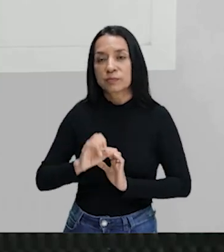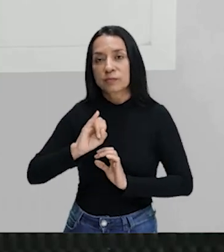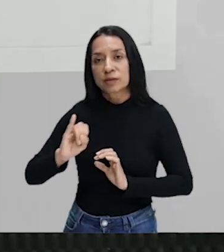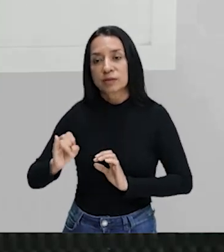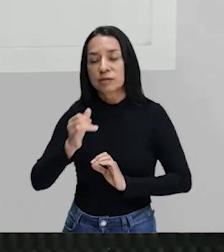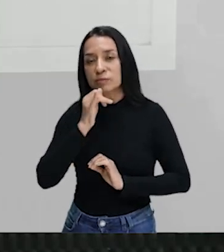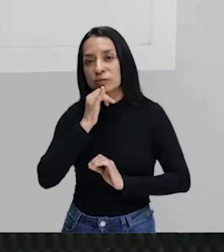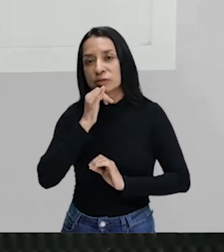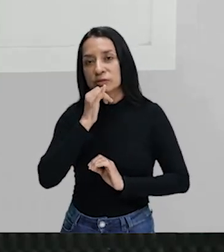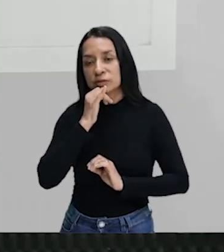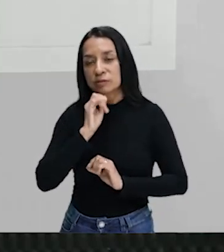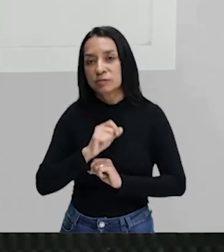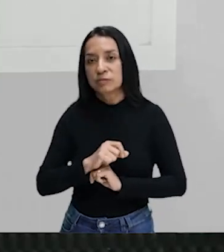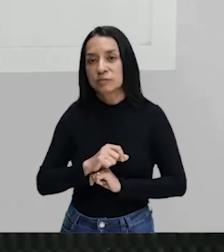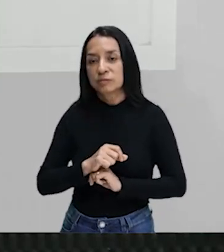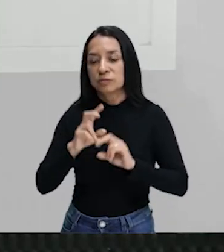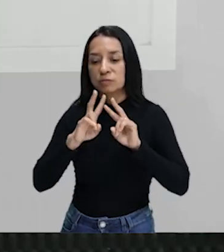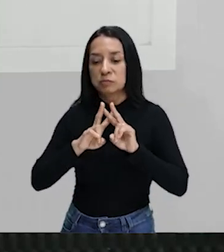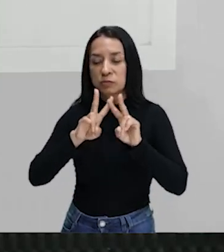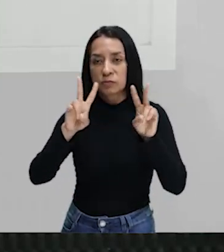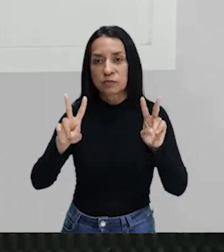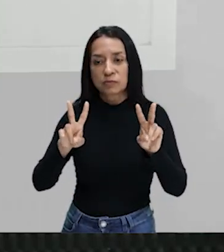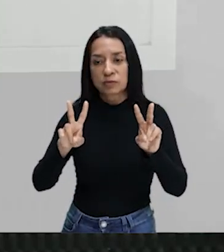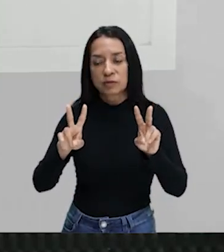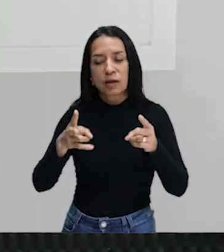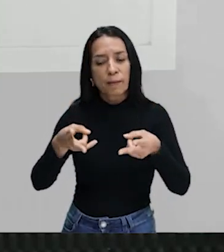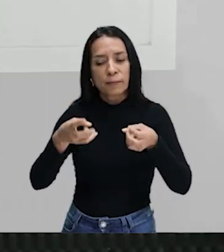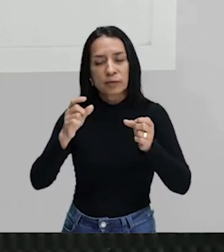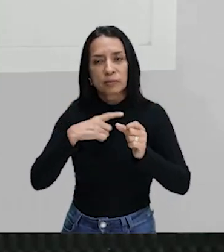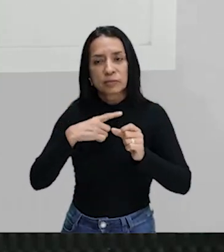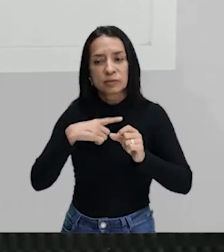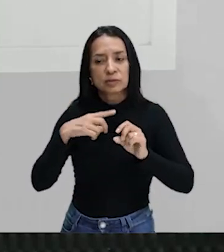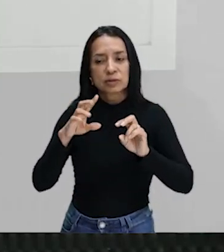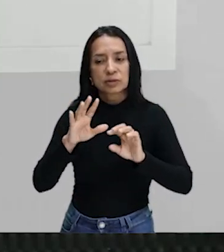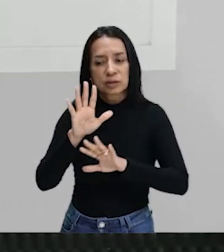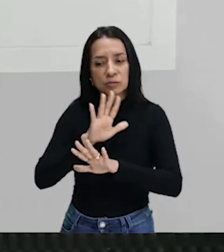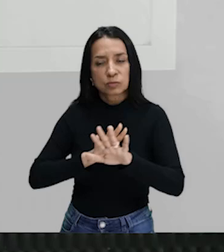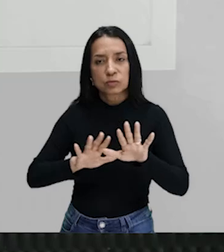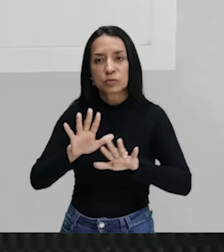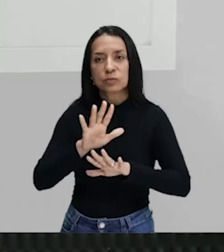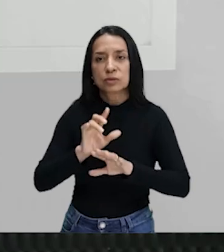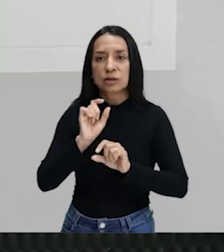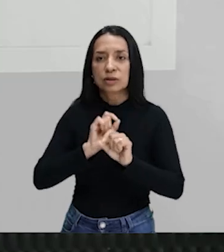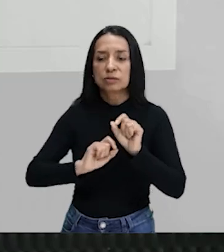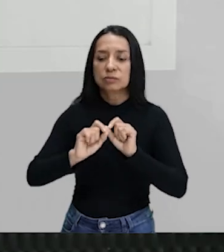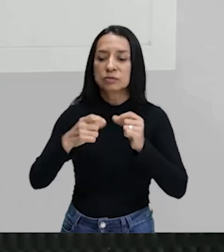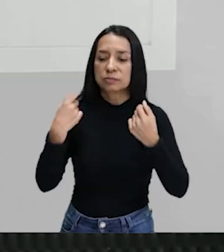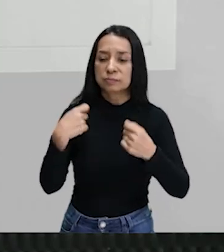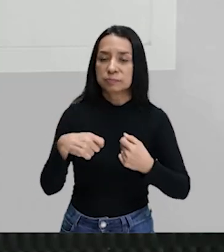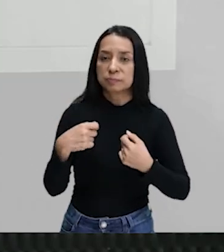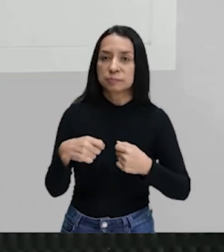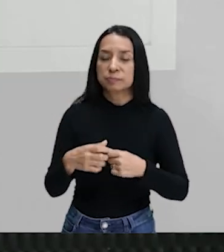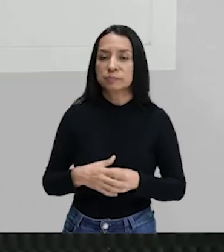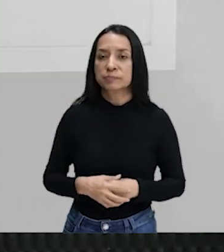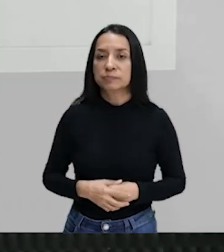vai perceber que existe todo um cuidado a respeito daquilo que nós